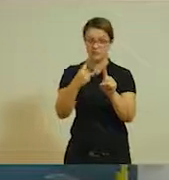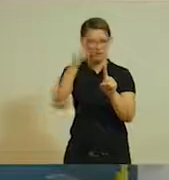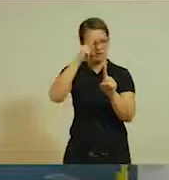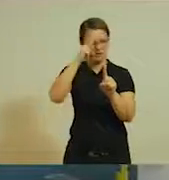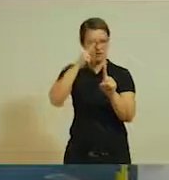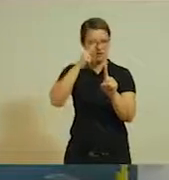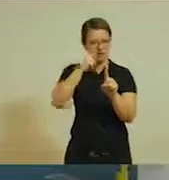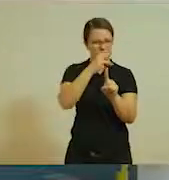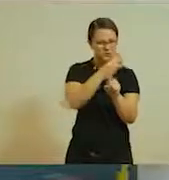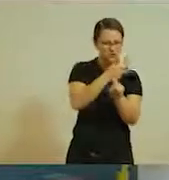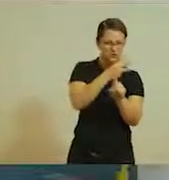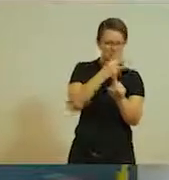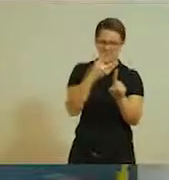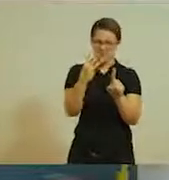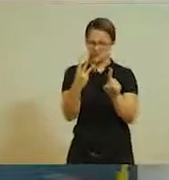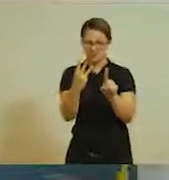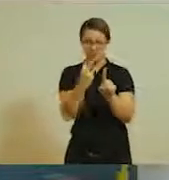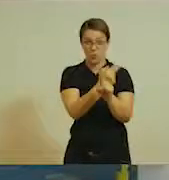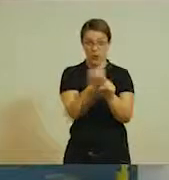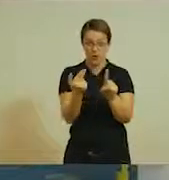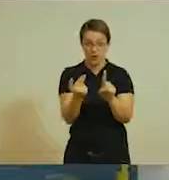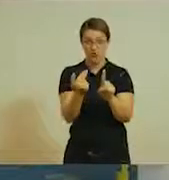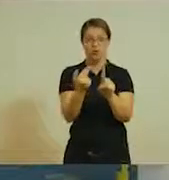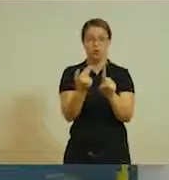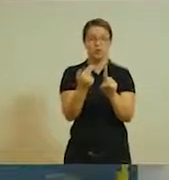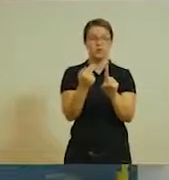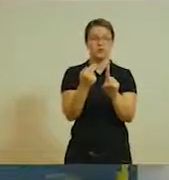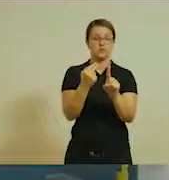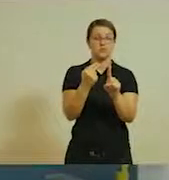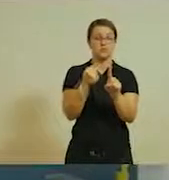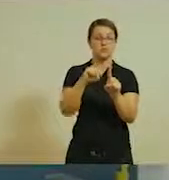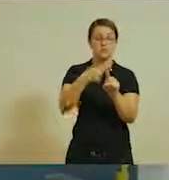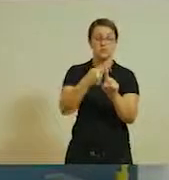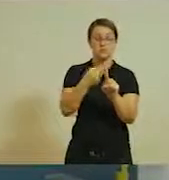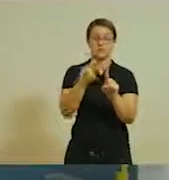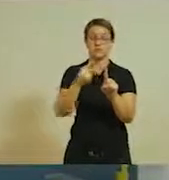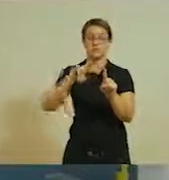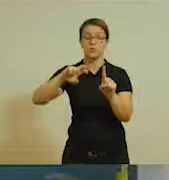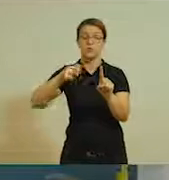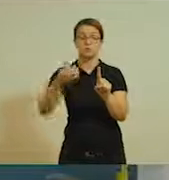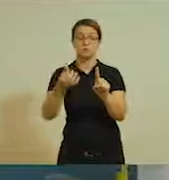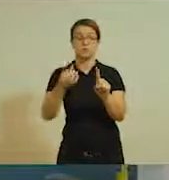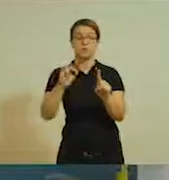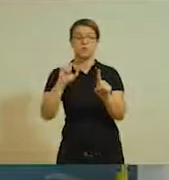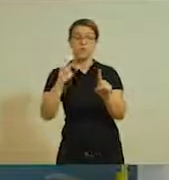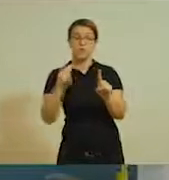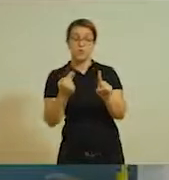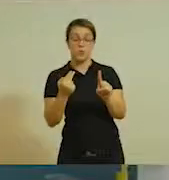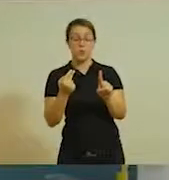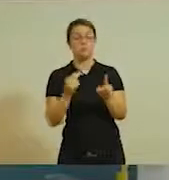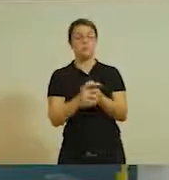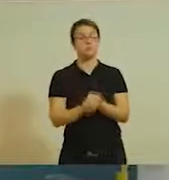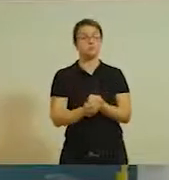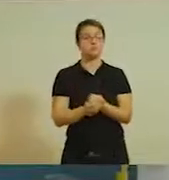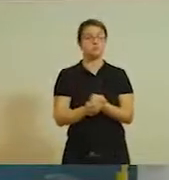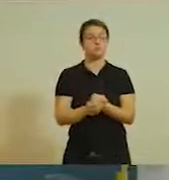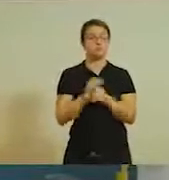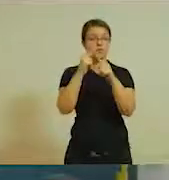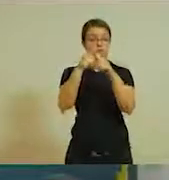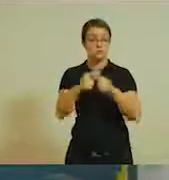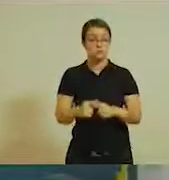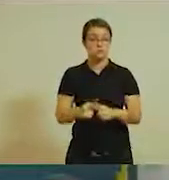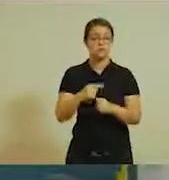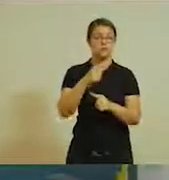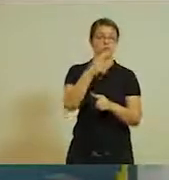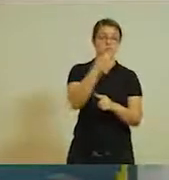mais 3, lembra, são 2 quantidades iguais. Então, 3 mais 3 é igual a 6. Ou, de acordo com a tabuada